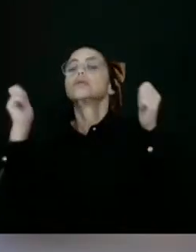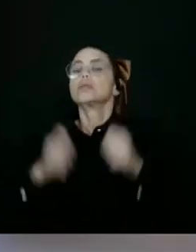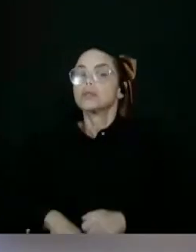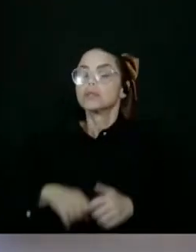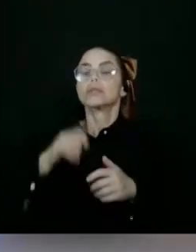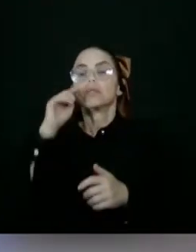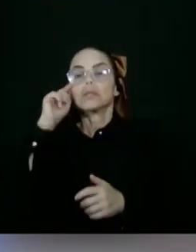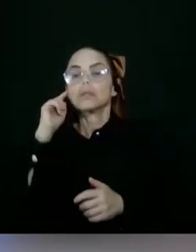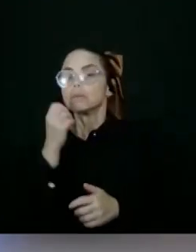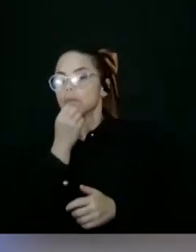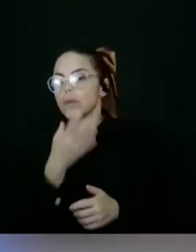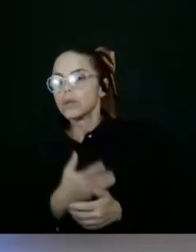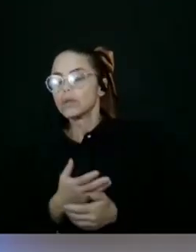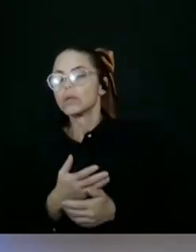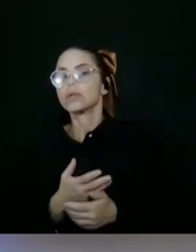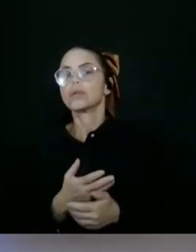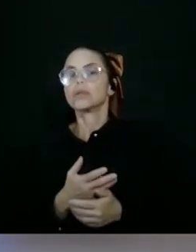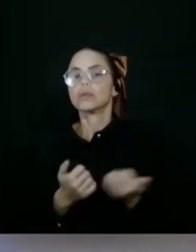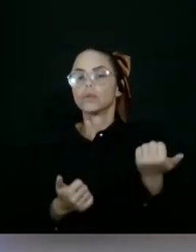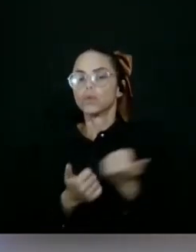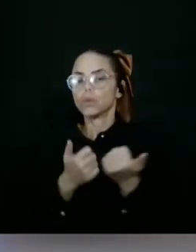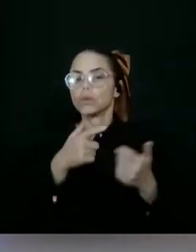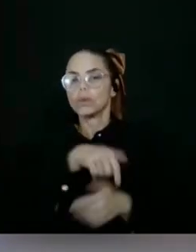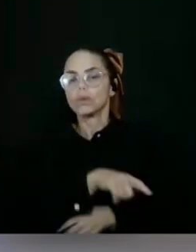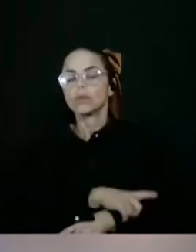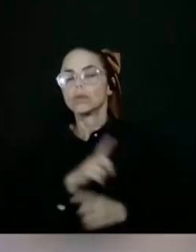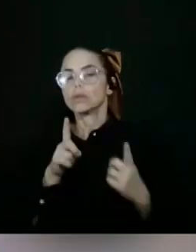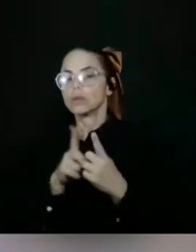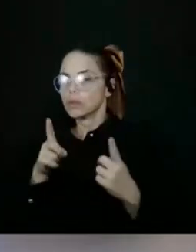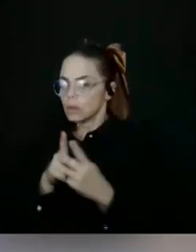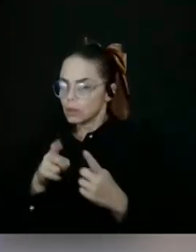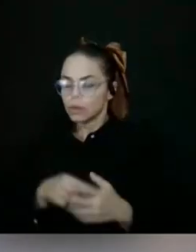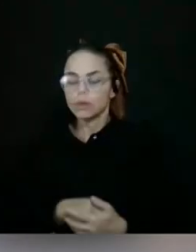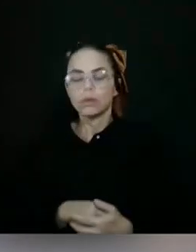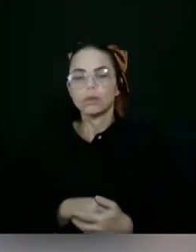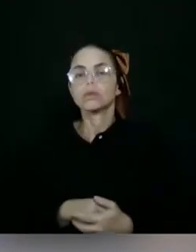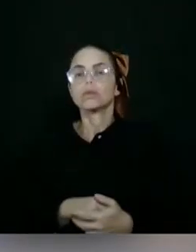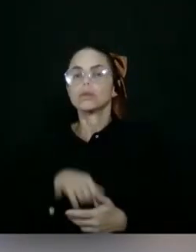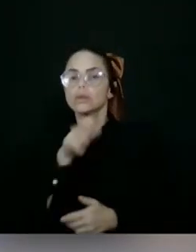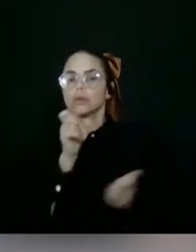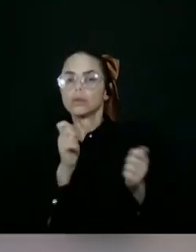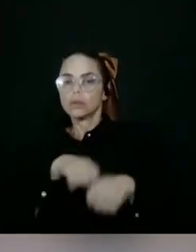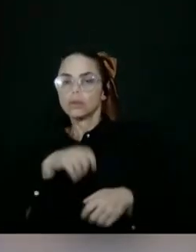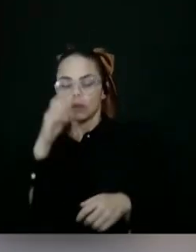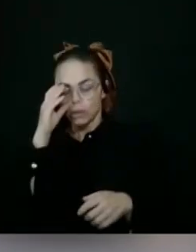dar aquele tipo de atendimento, não só para que ela possa